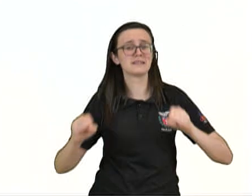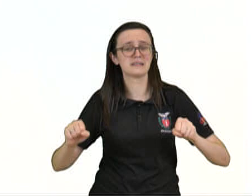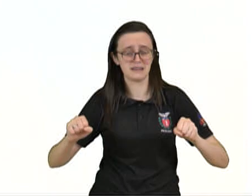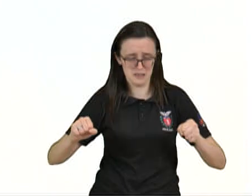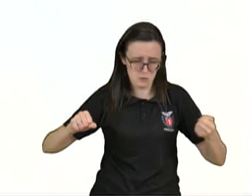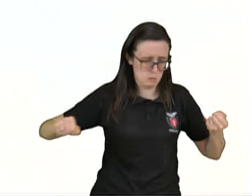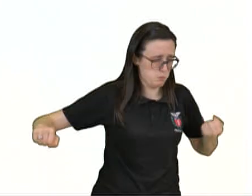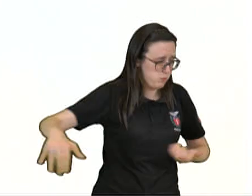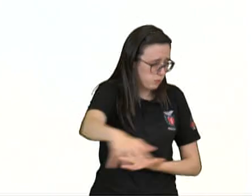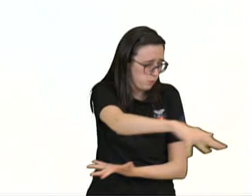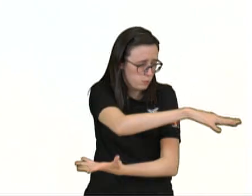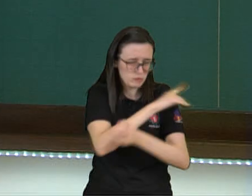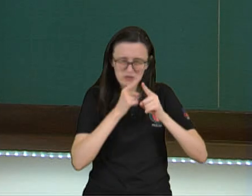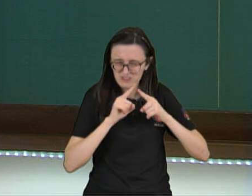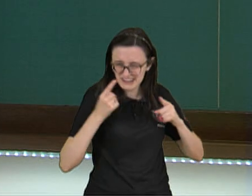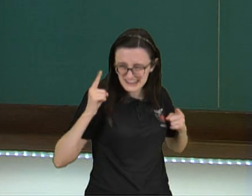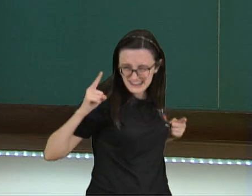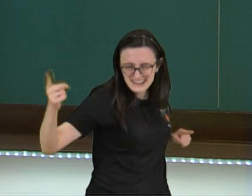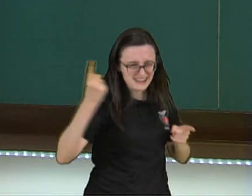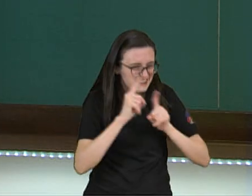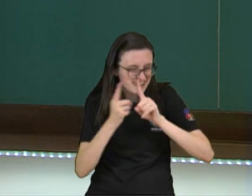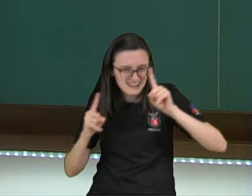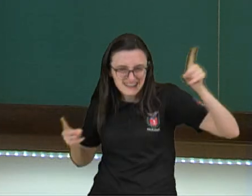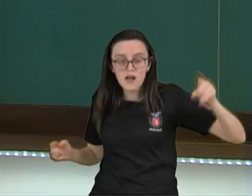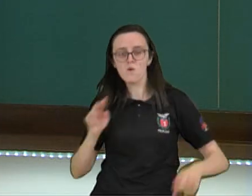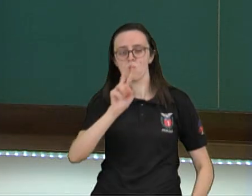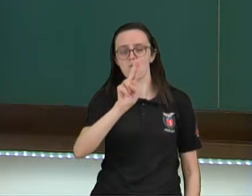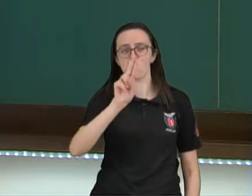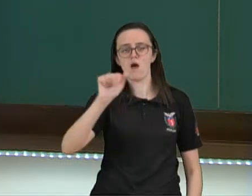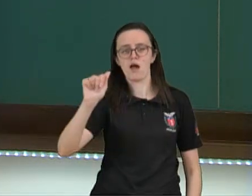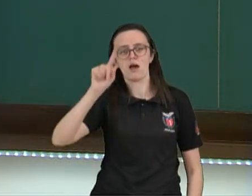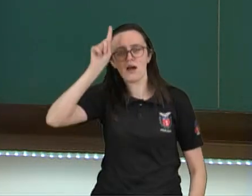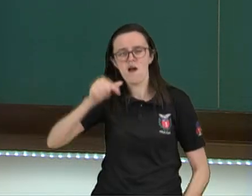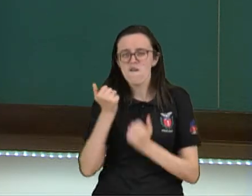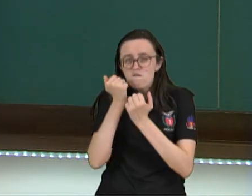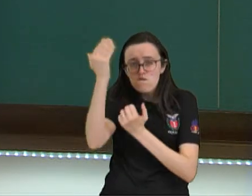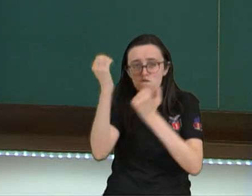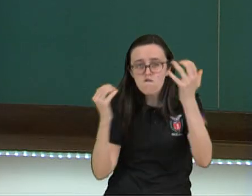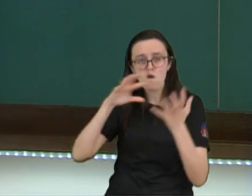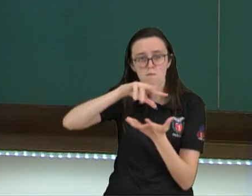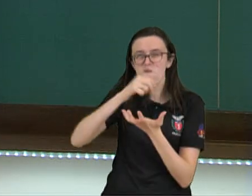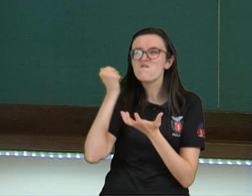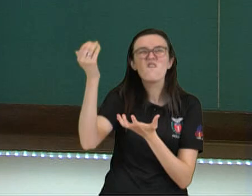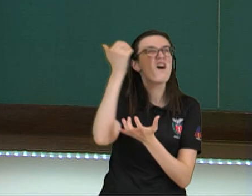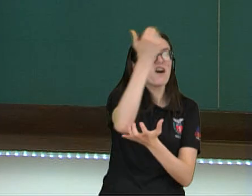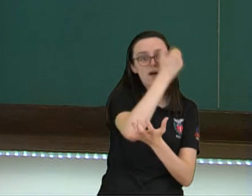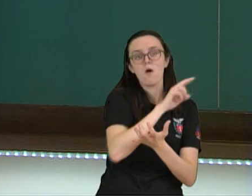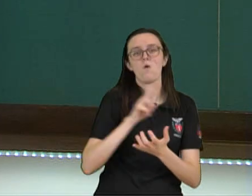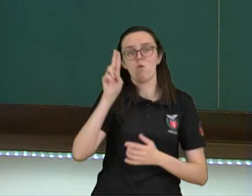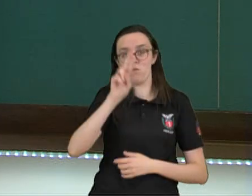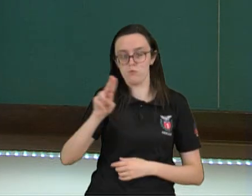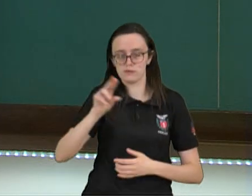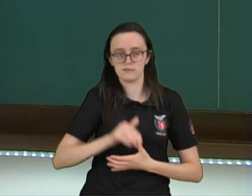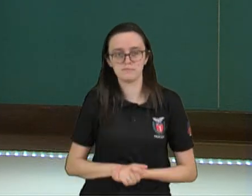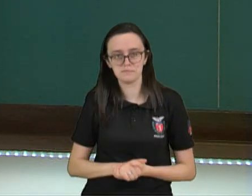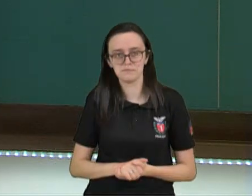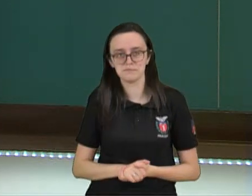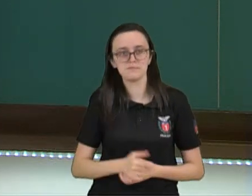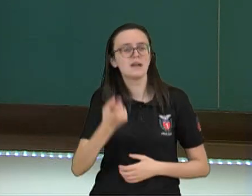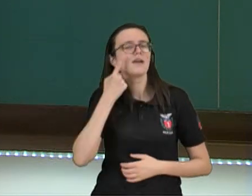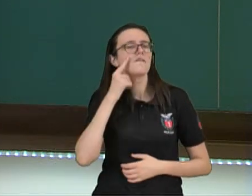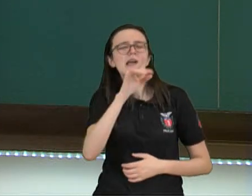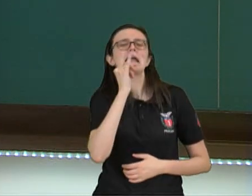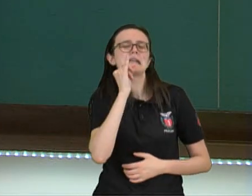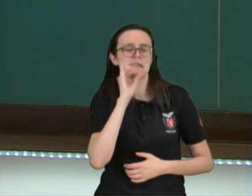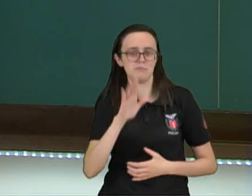extremamente grandes é usado UA, que é unidade astronômica, ok? Então, por definição, vamos ver quanto